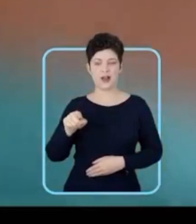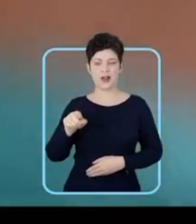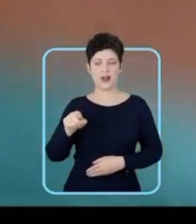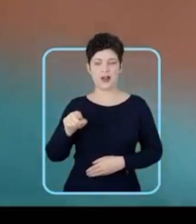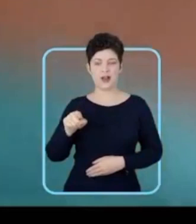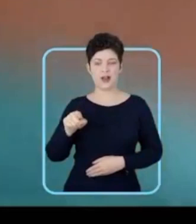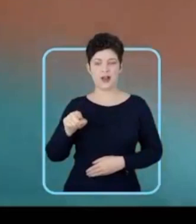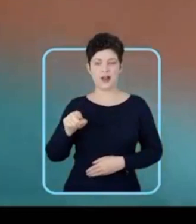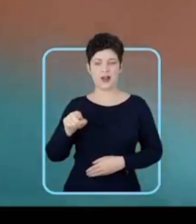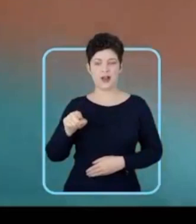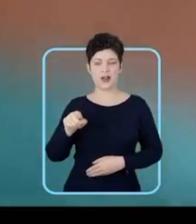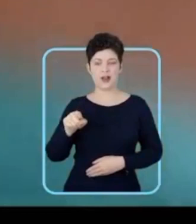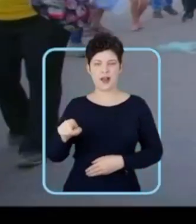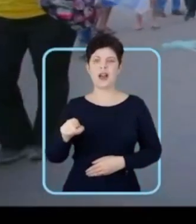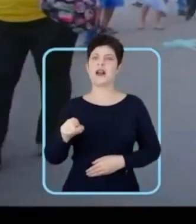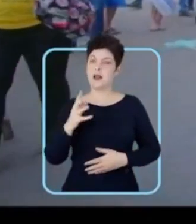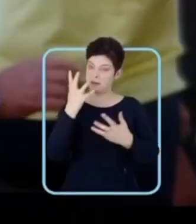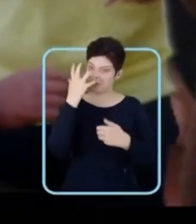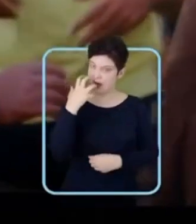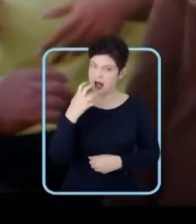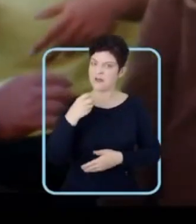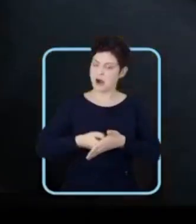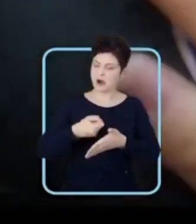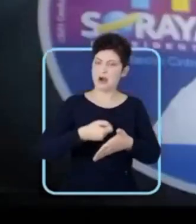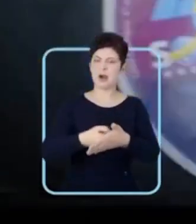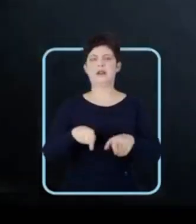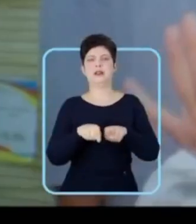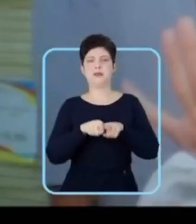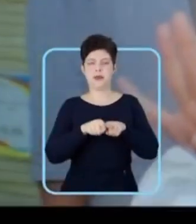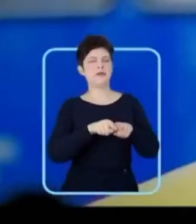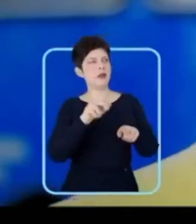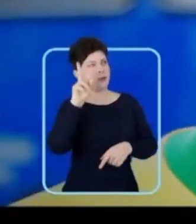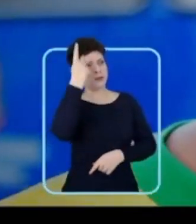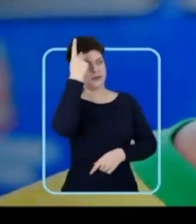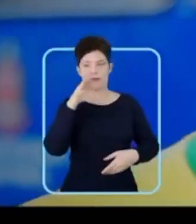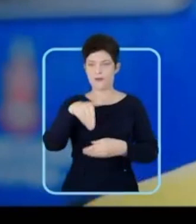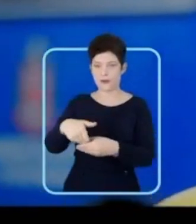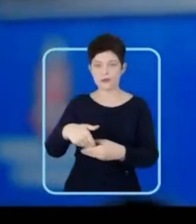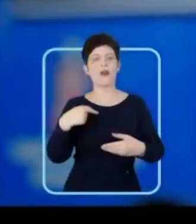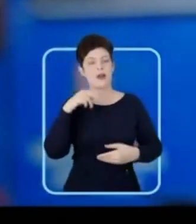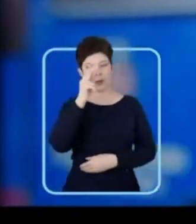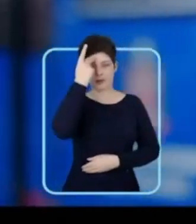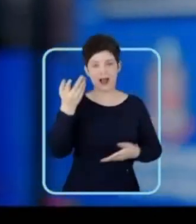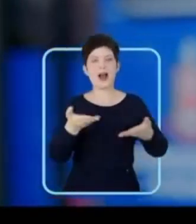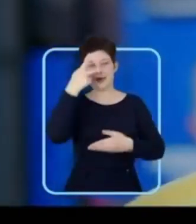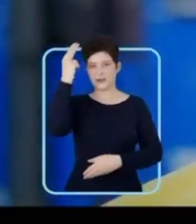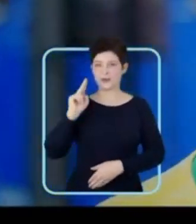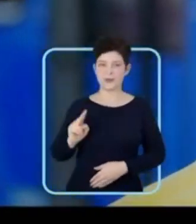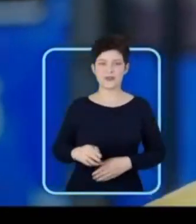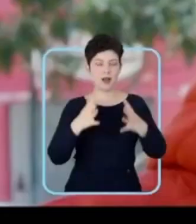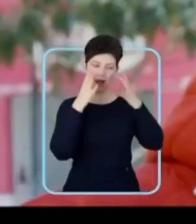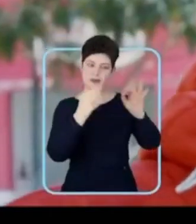eu era Bolsonaro, agora sou Soraya. Vira onça e também vira voto. Eu ia votar no Bolsonaro, mudei o meu voto, agora eu